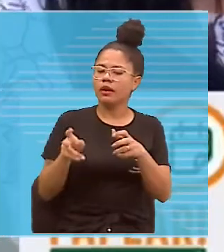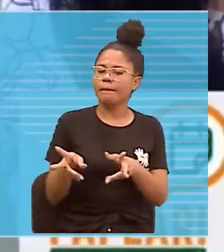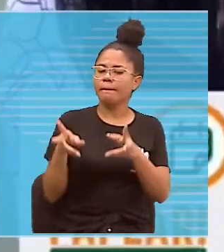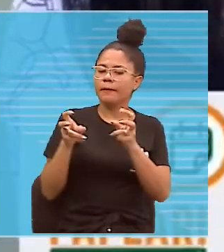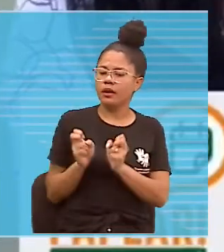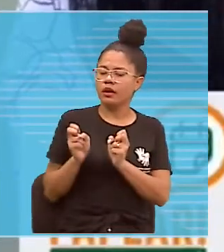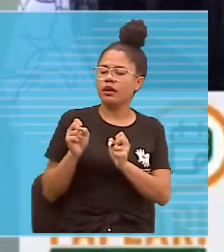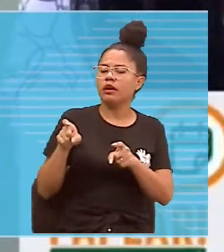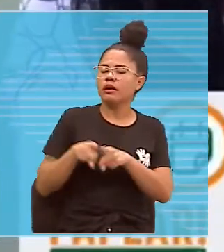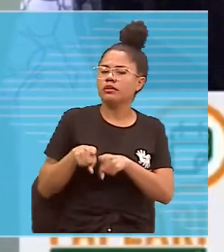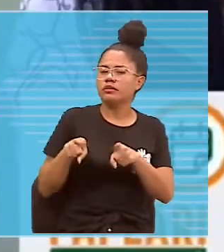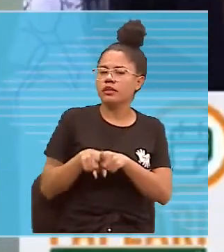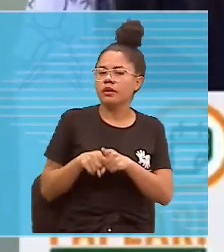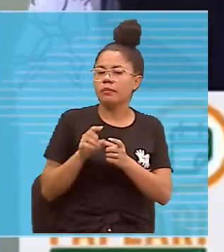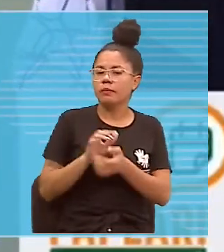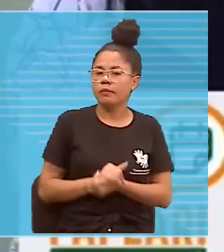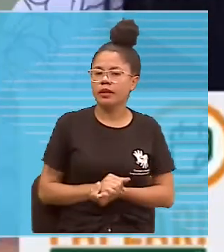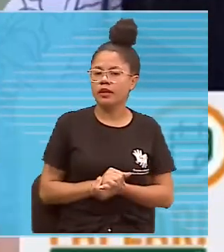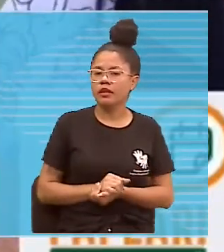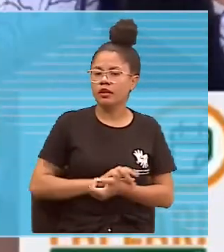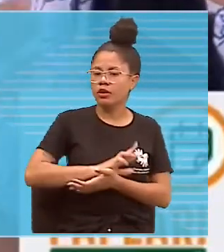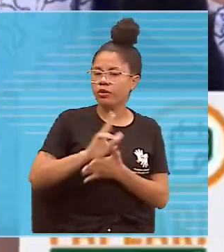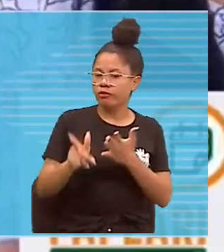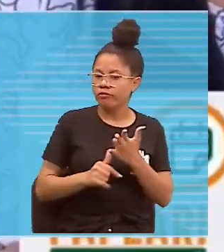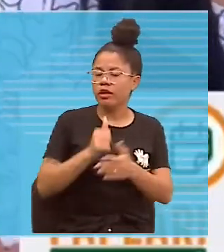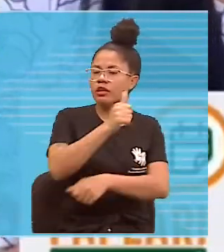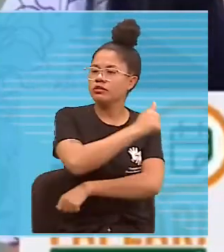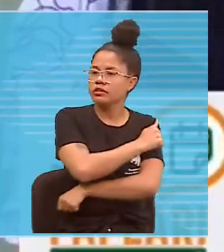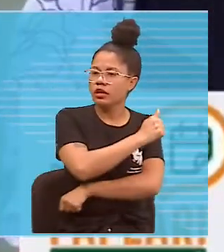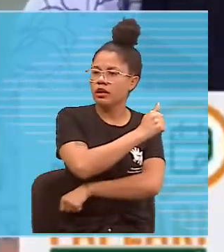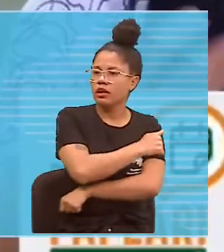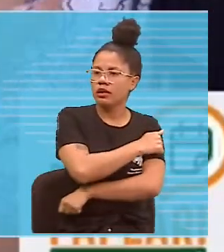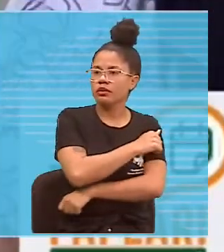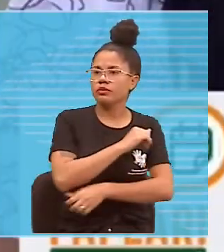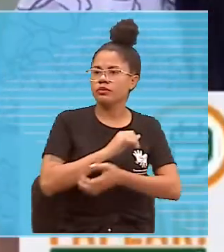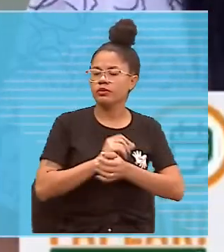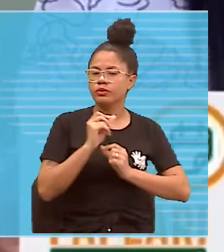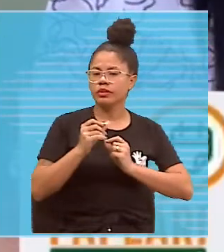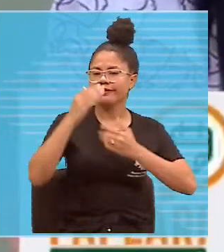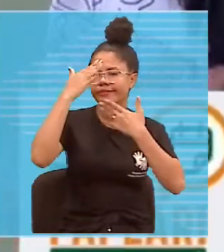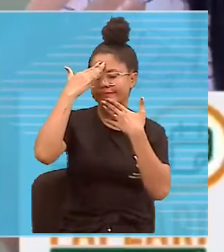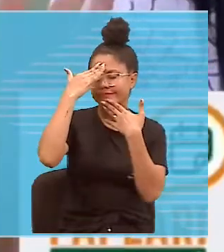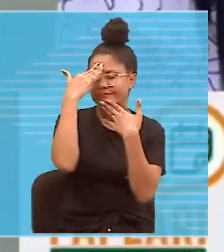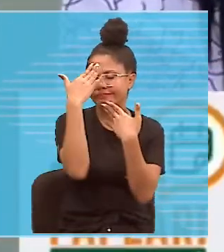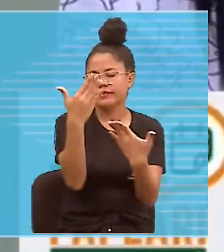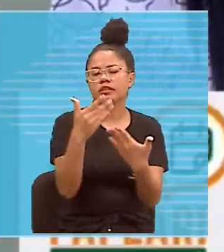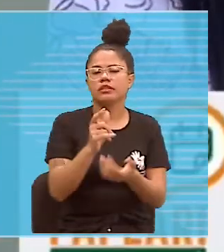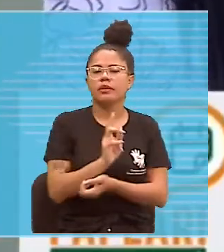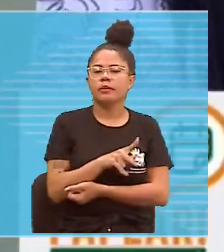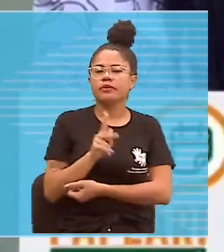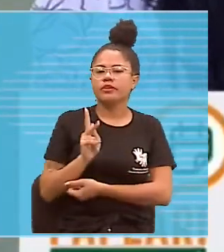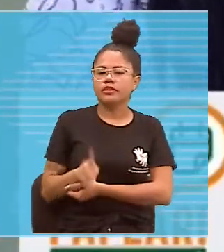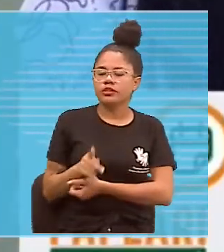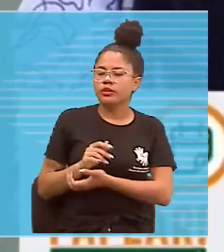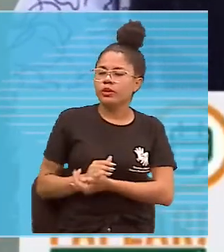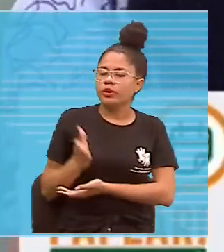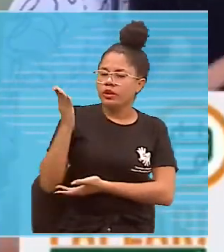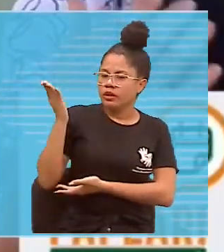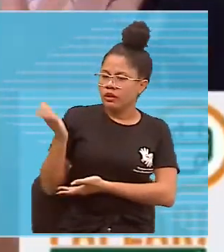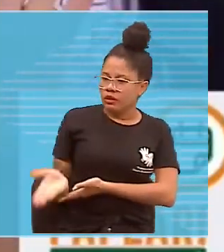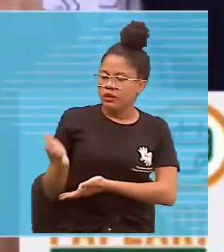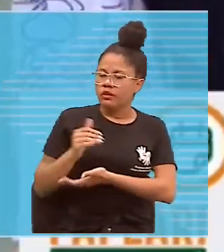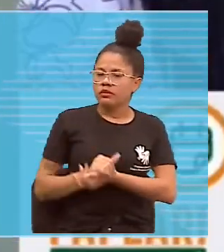agradeço imensamente a professora, que sirva de inspiração para outros professores, para outros alunos, que a gente sabe